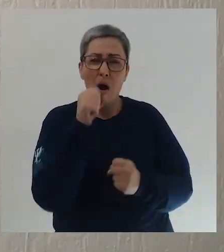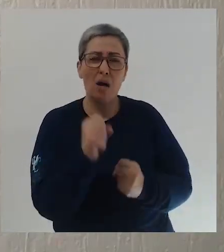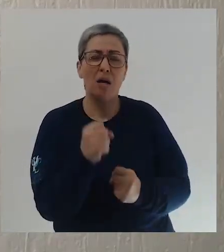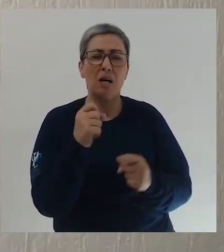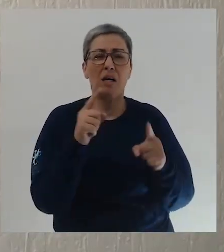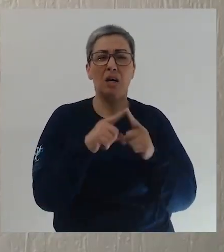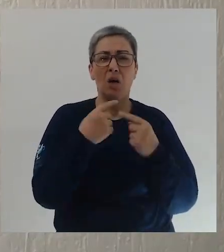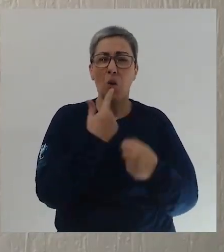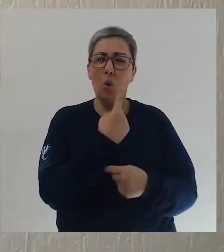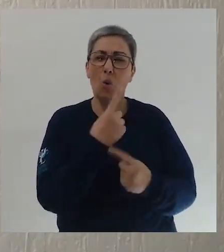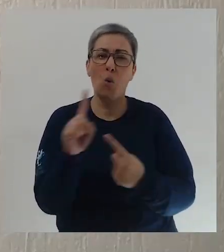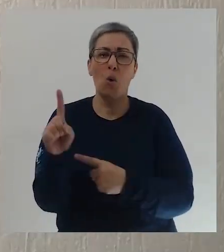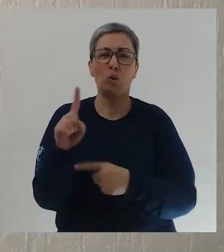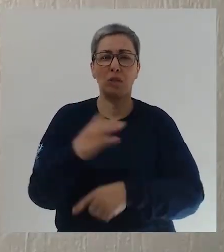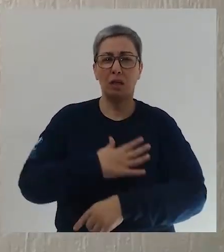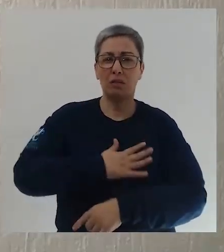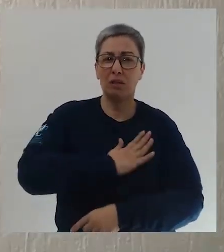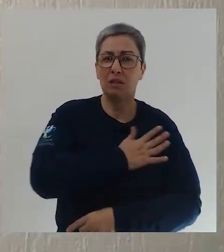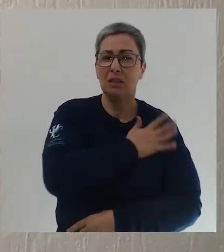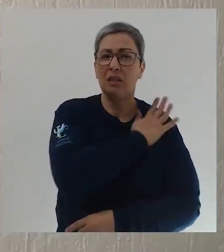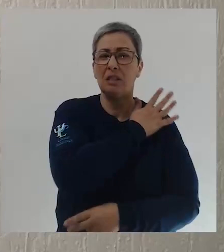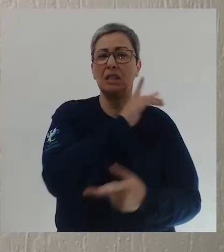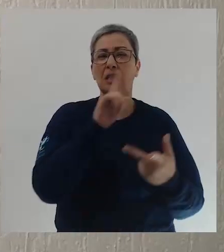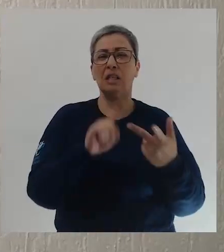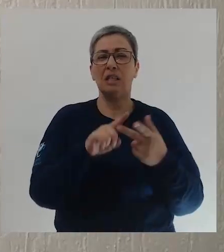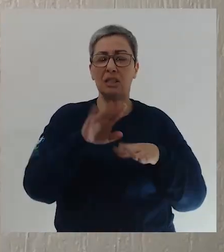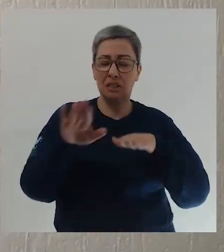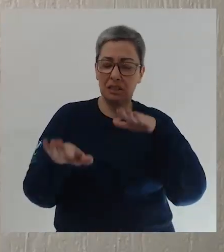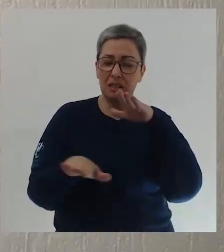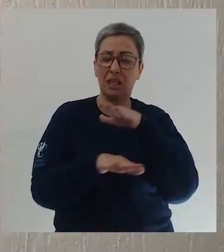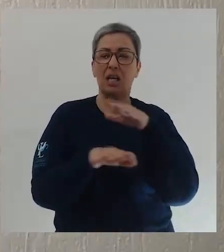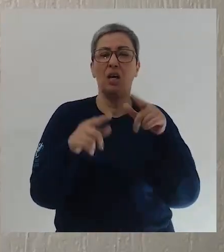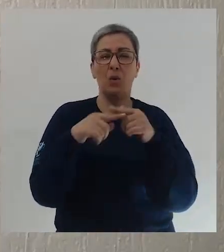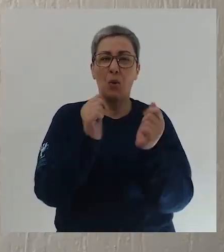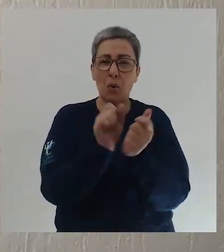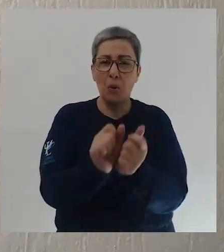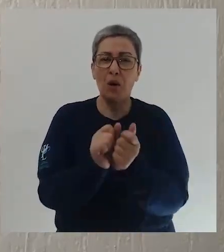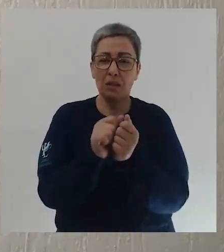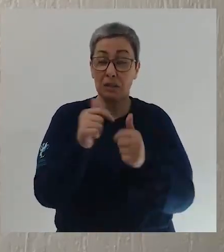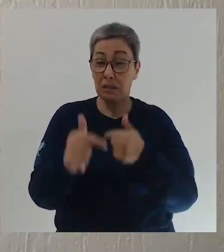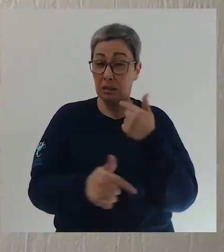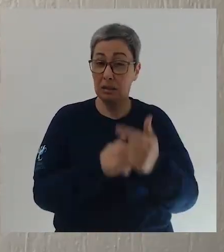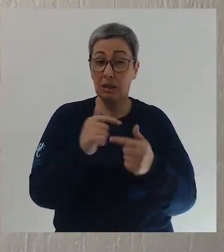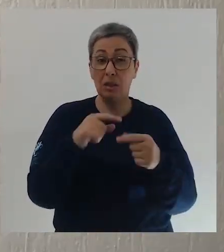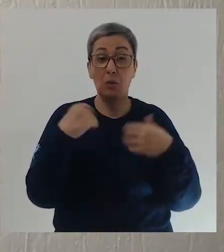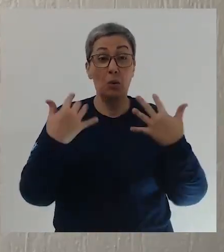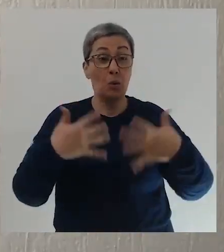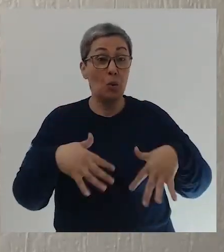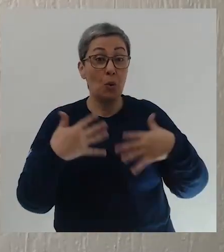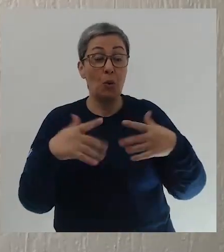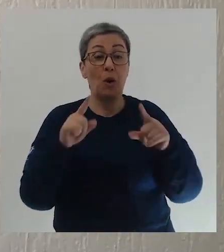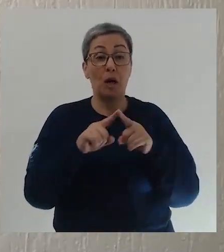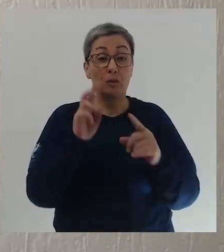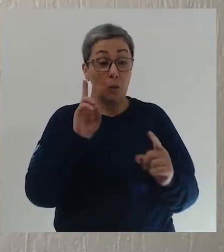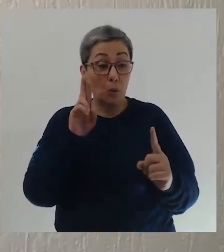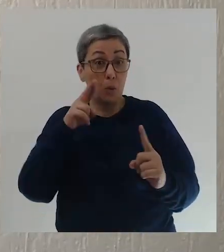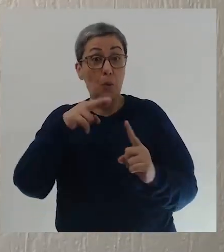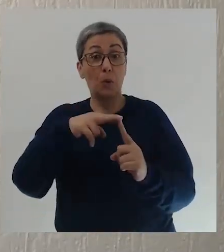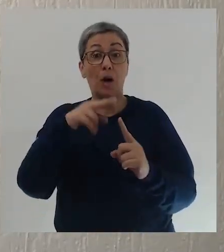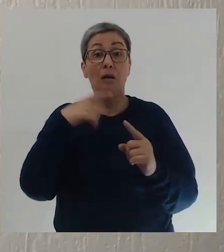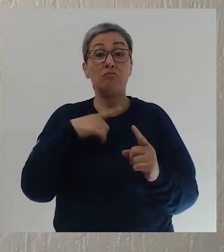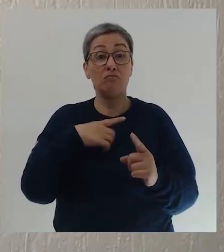contra a escravidão, contra o racismo e contra a desigualdade. Sua atuação nessa área rendeu-lhe